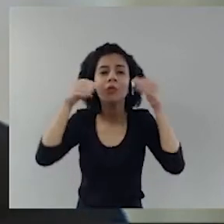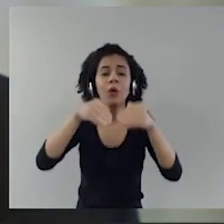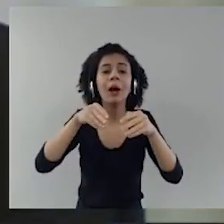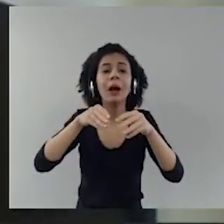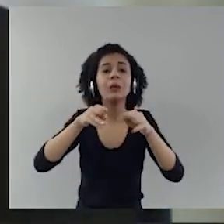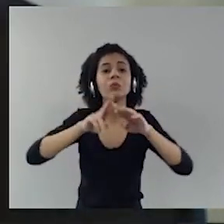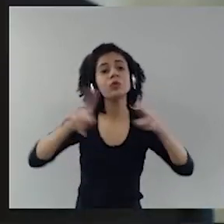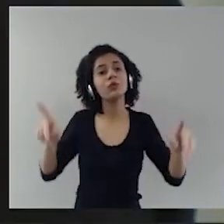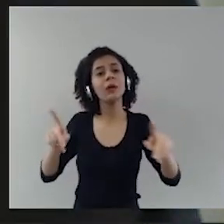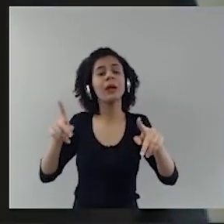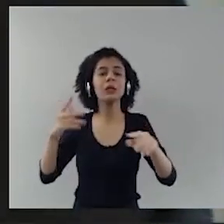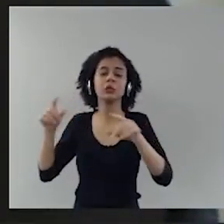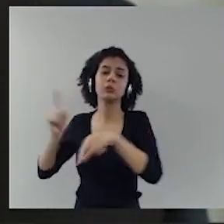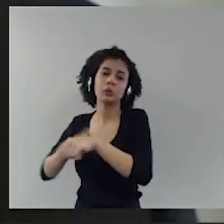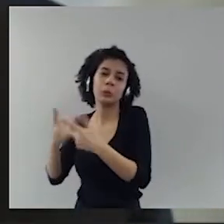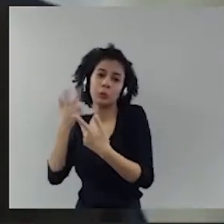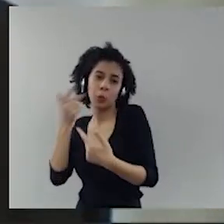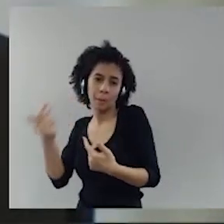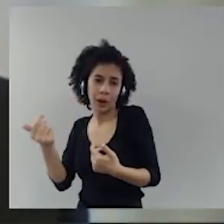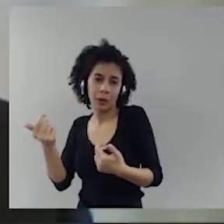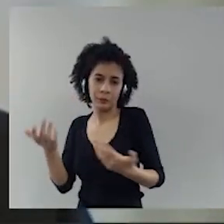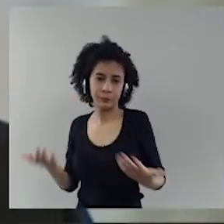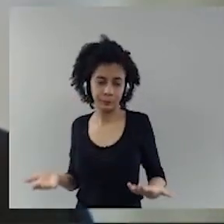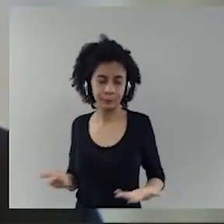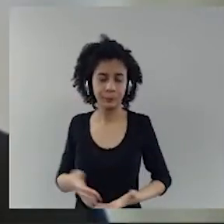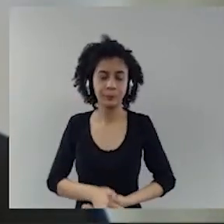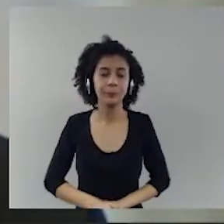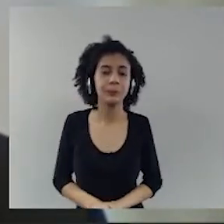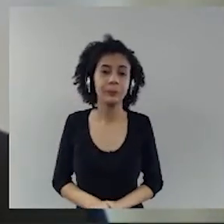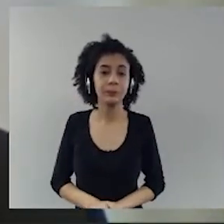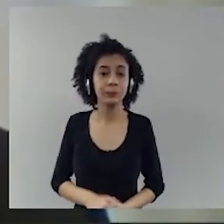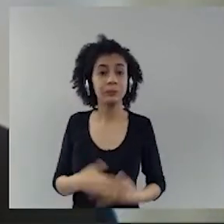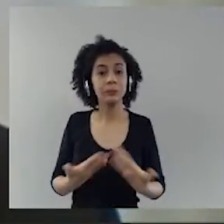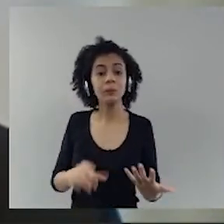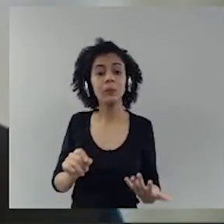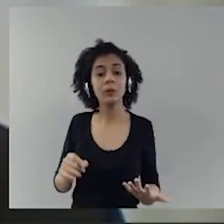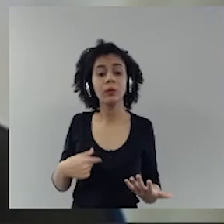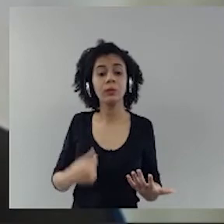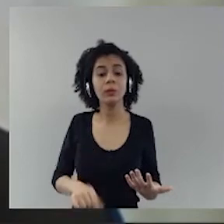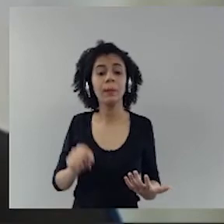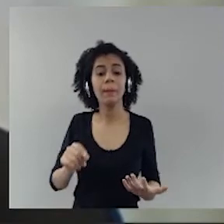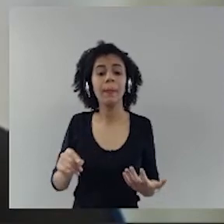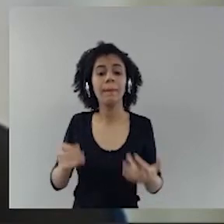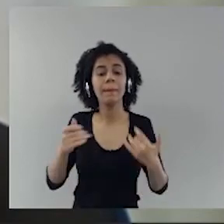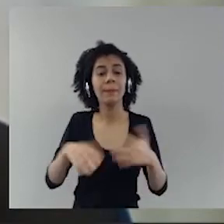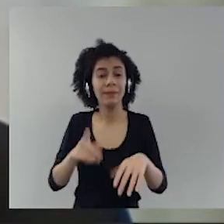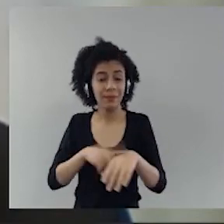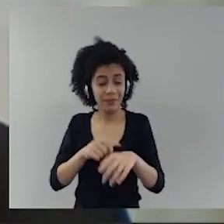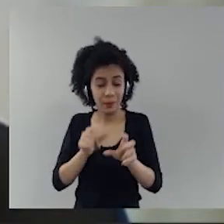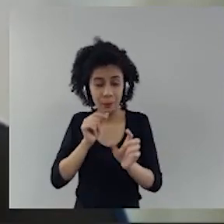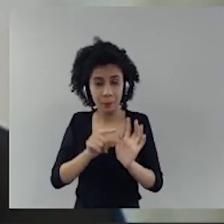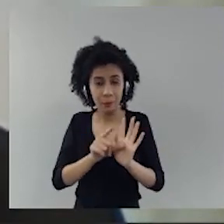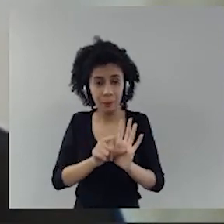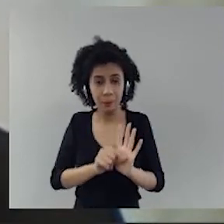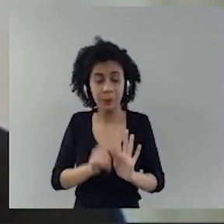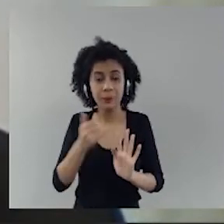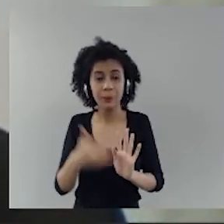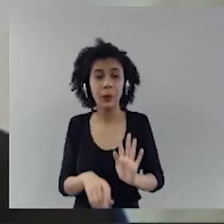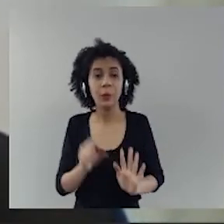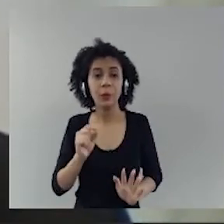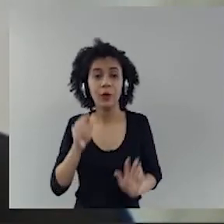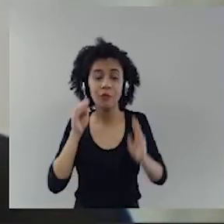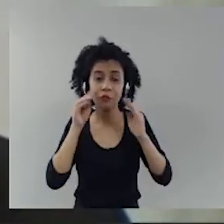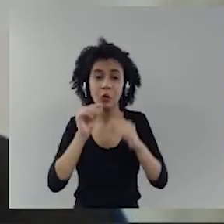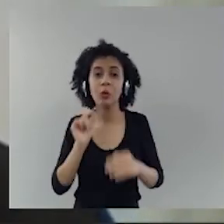pública muito bem aqui eu preciso apenas dado pouco tempo que me resta o